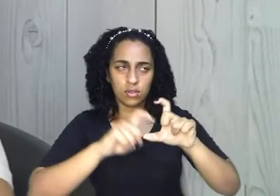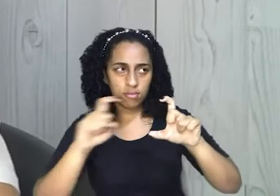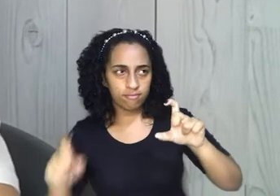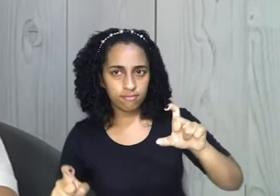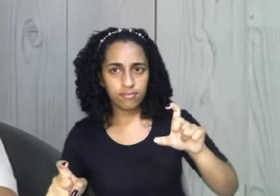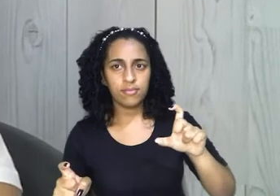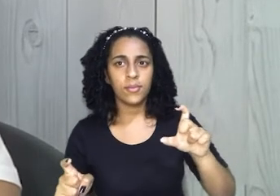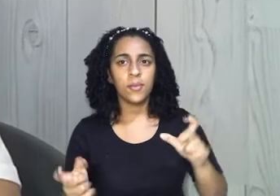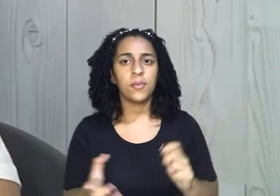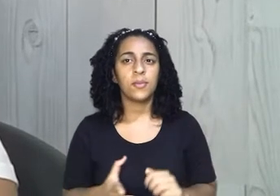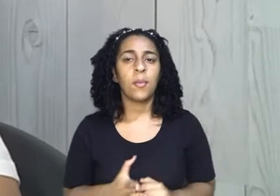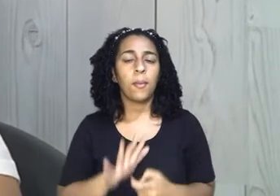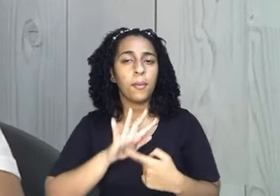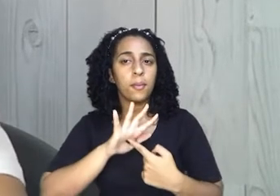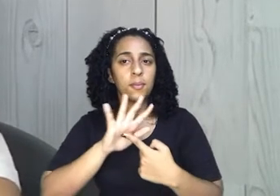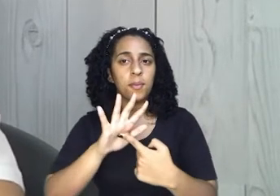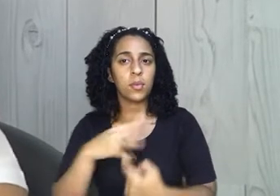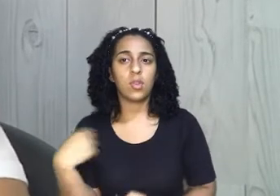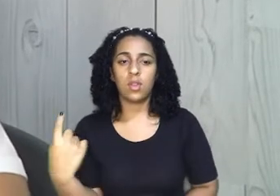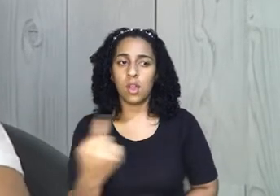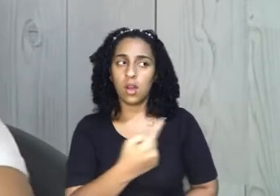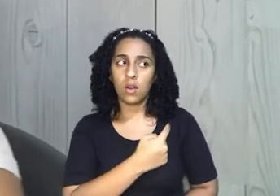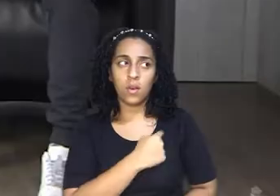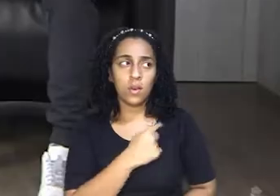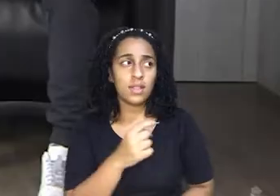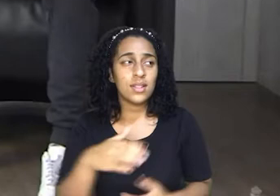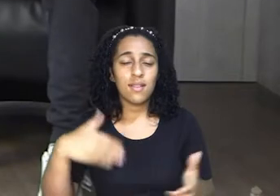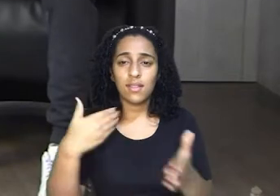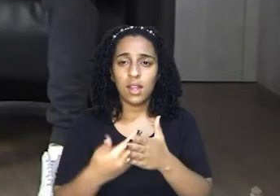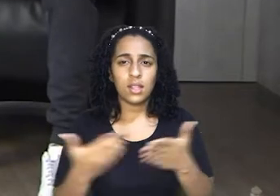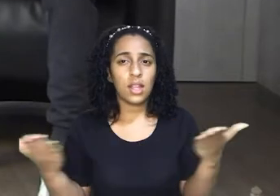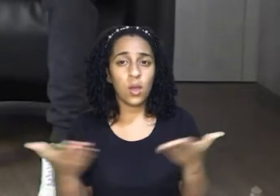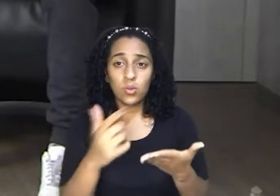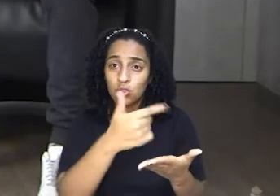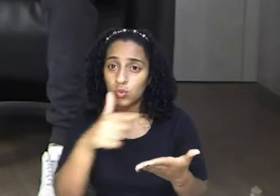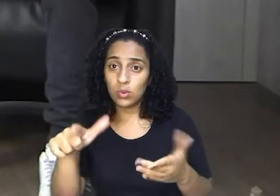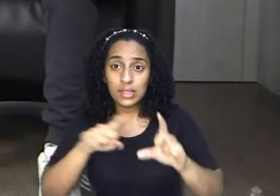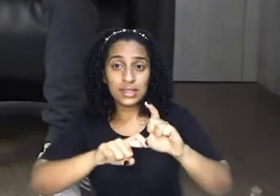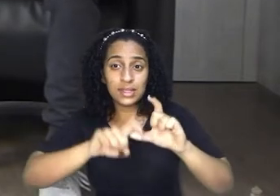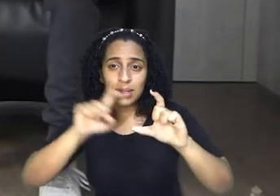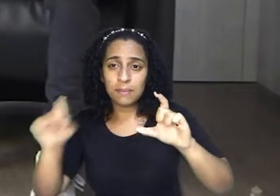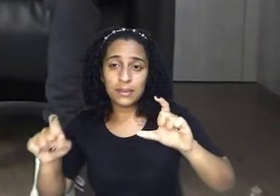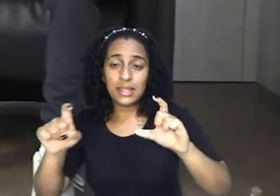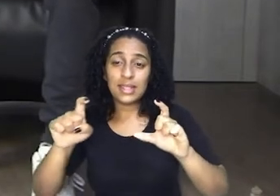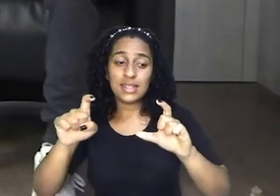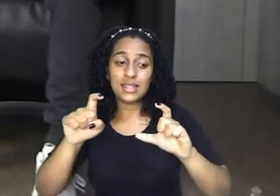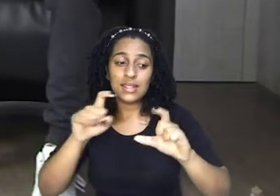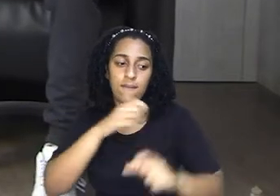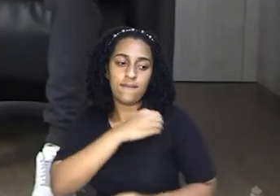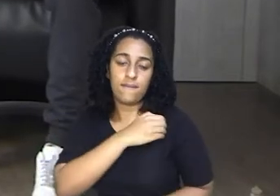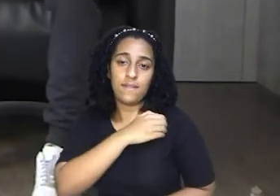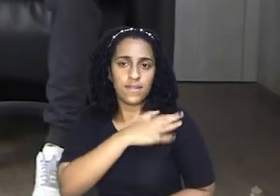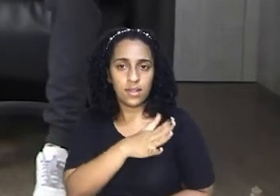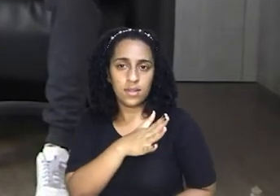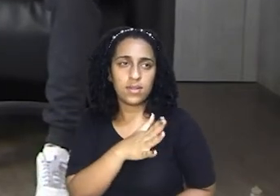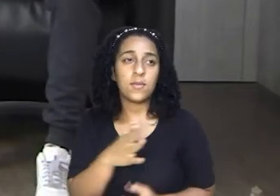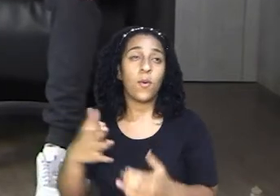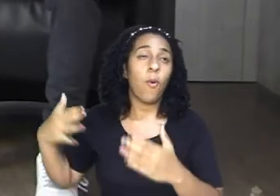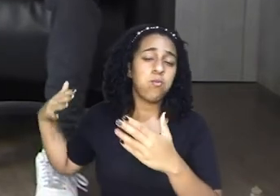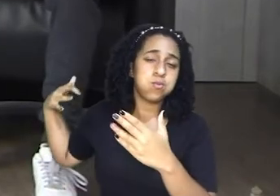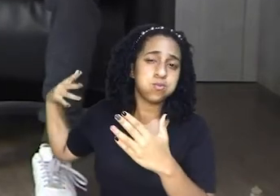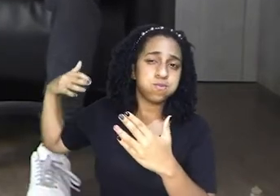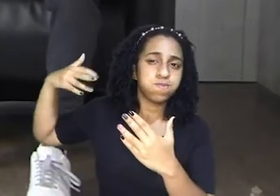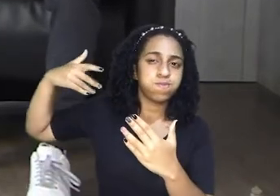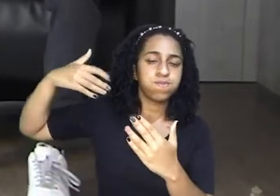que a mostra que nós não estamos totalmente independente dessa desse racismo que vem desde o